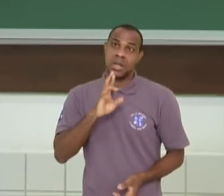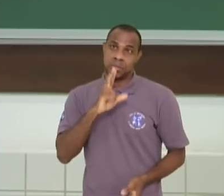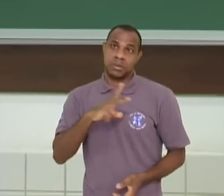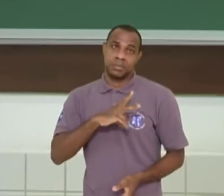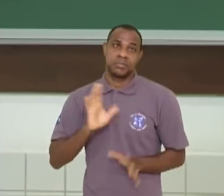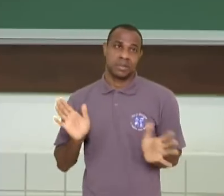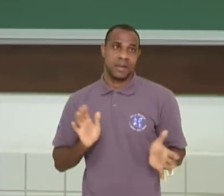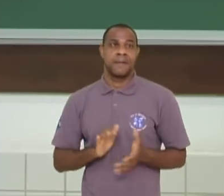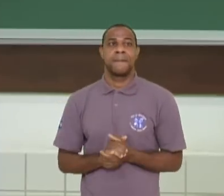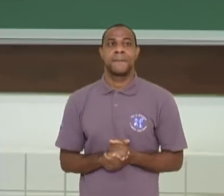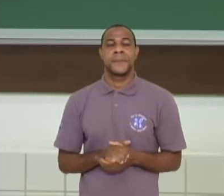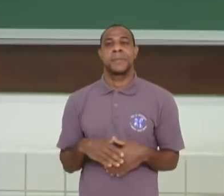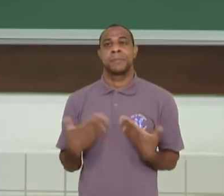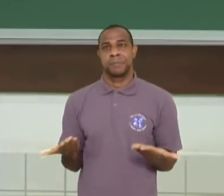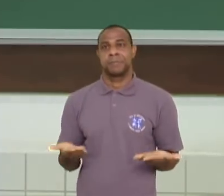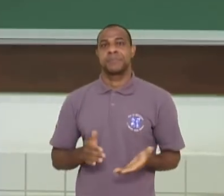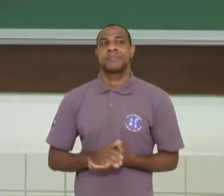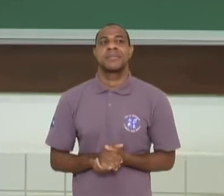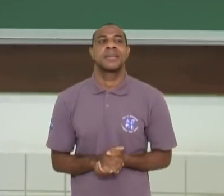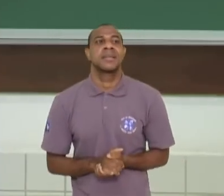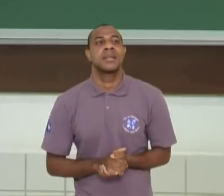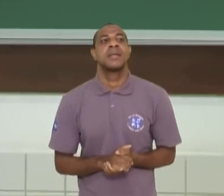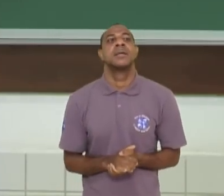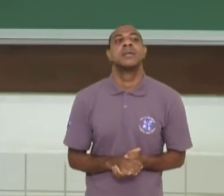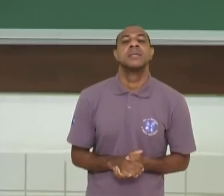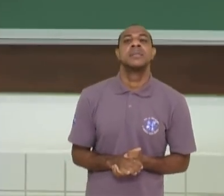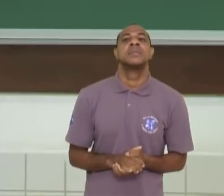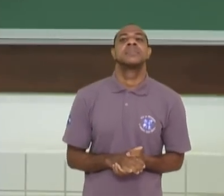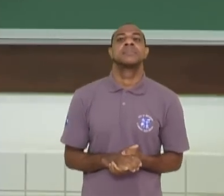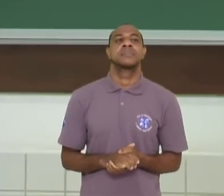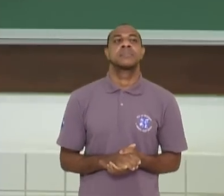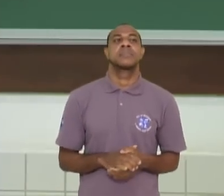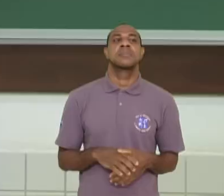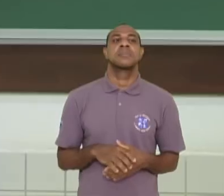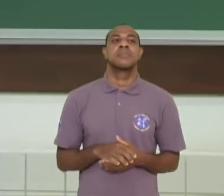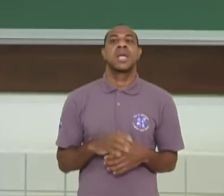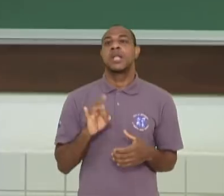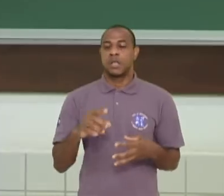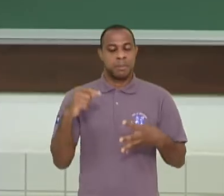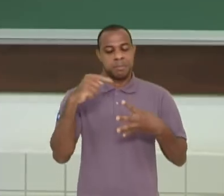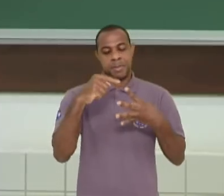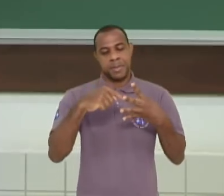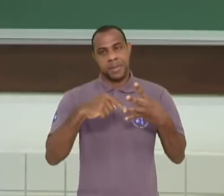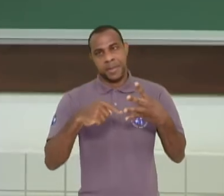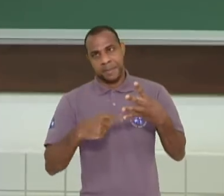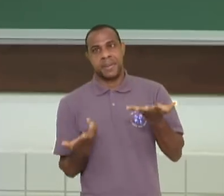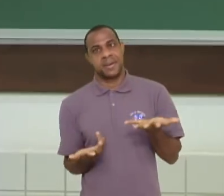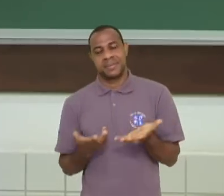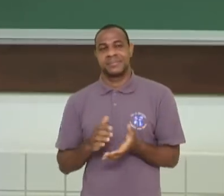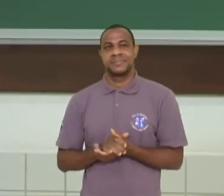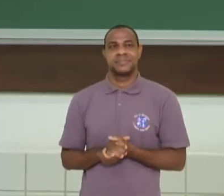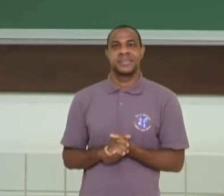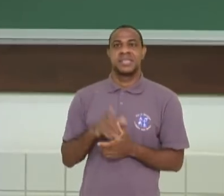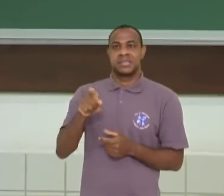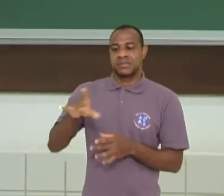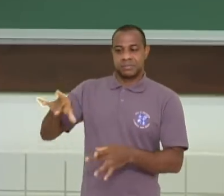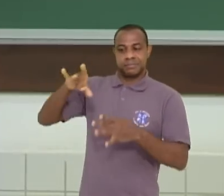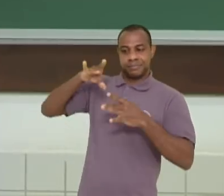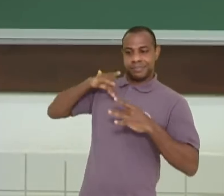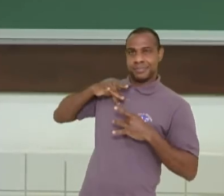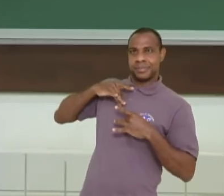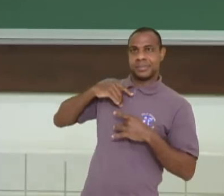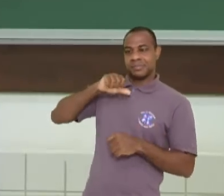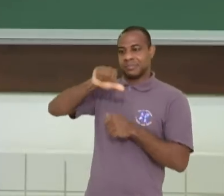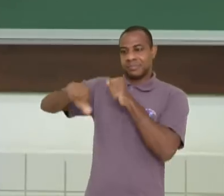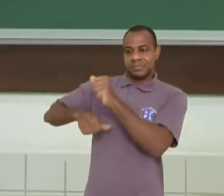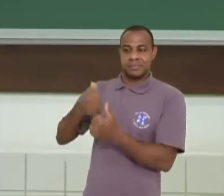a nós fazermos correção dessa atividade, né? Apenas alguns apontamentos lá de se passar pelo outro, né? A grande maioria do